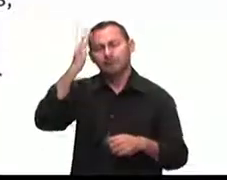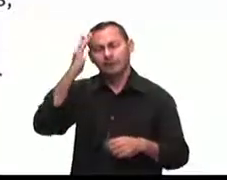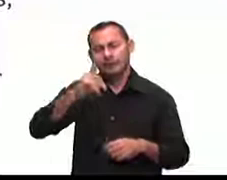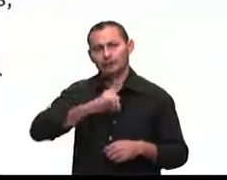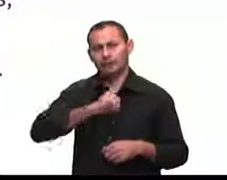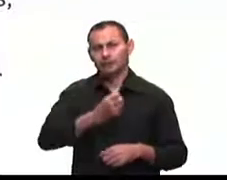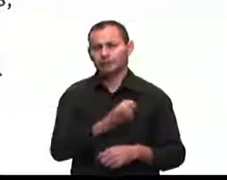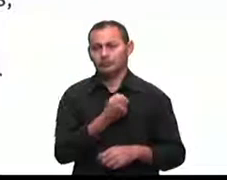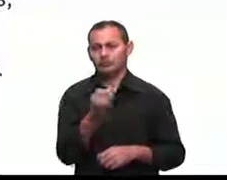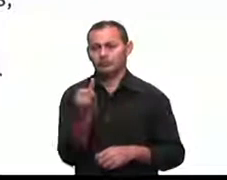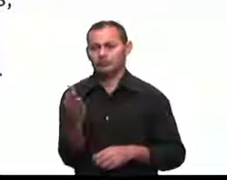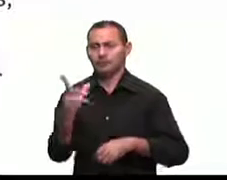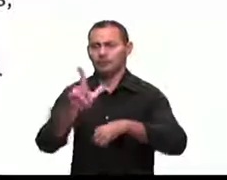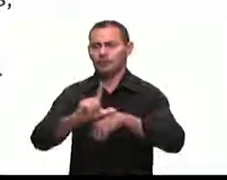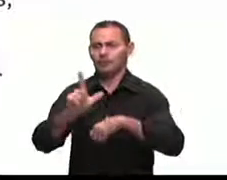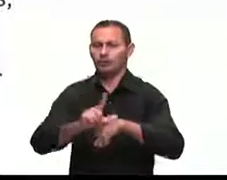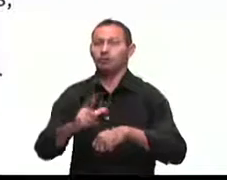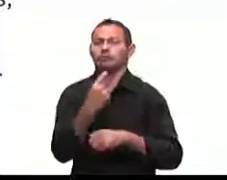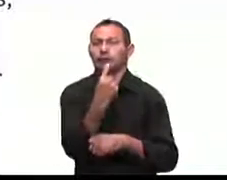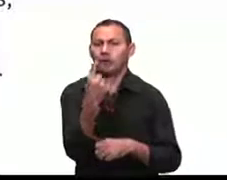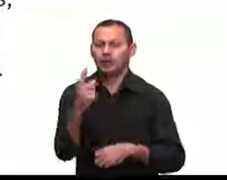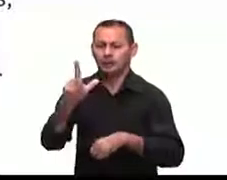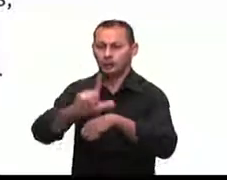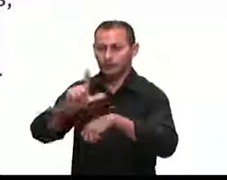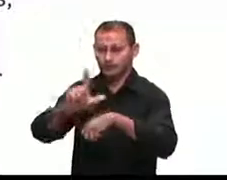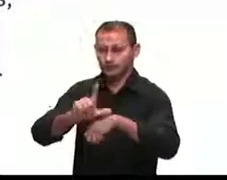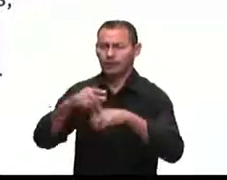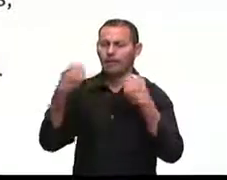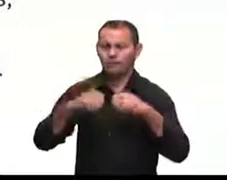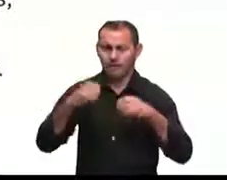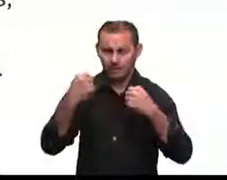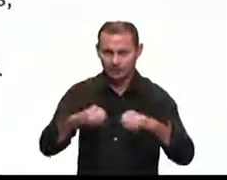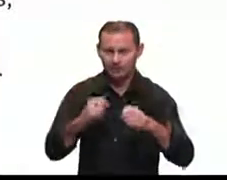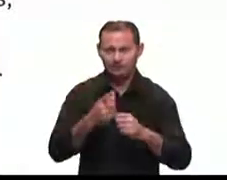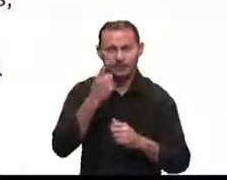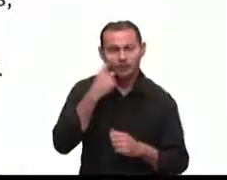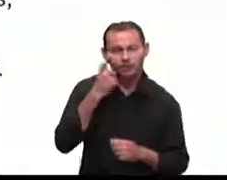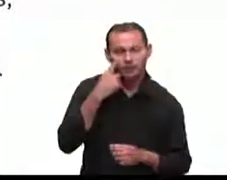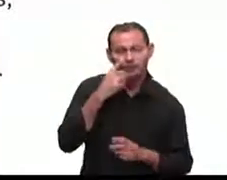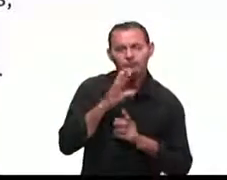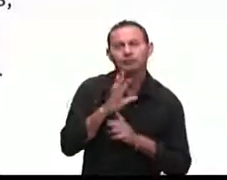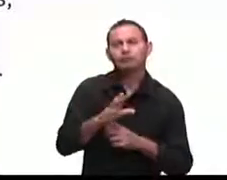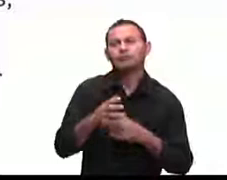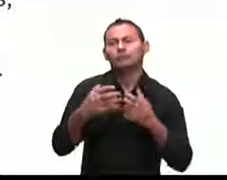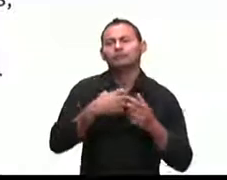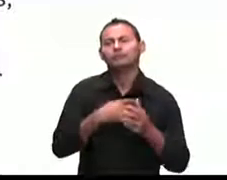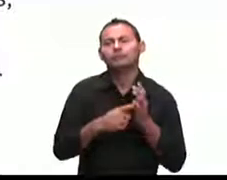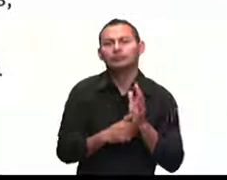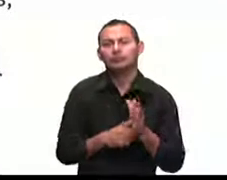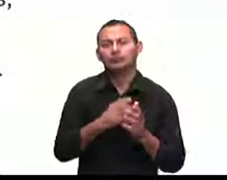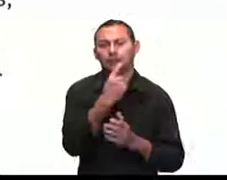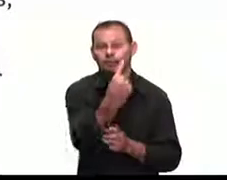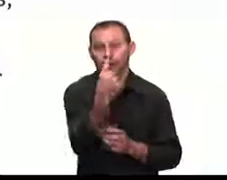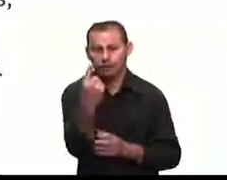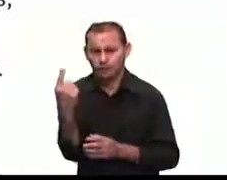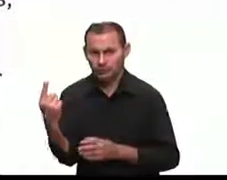existem várias lojas e cada loja, então, eu preciso verificar o resultado de cada